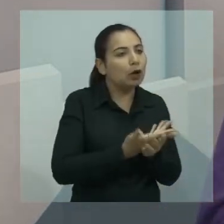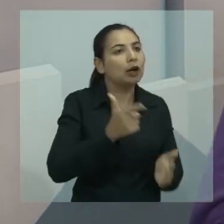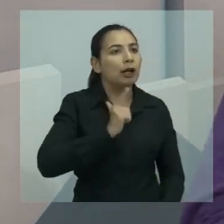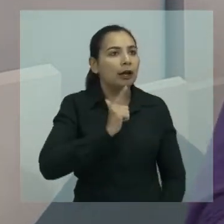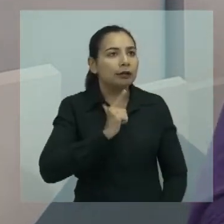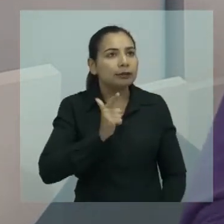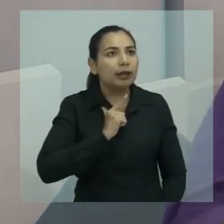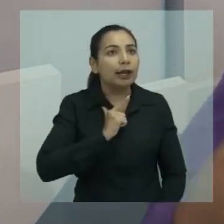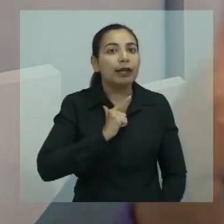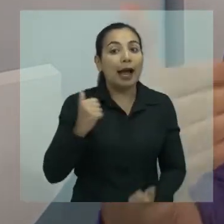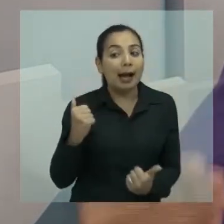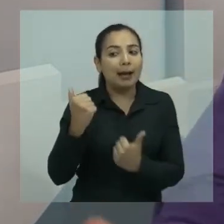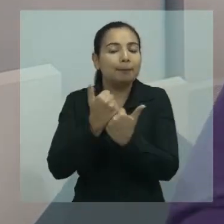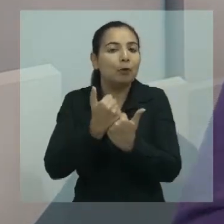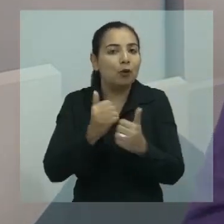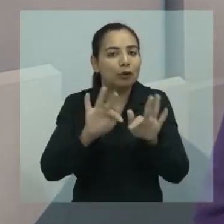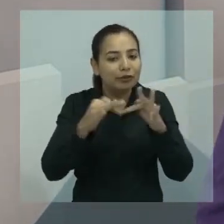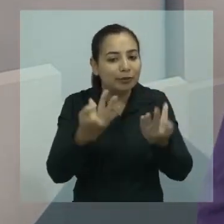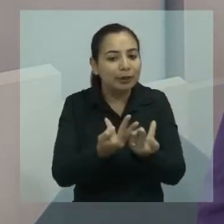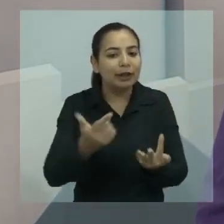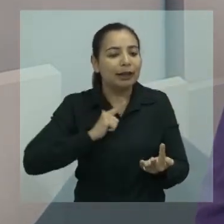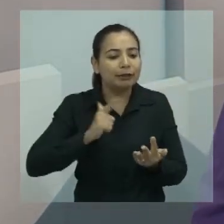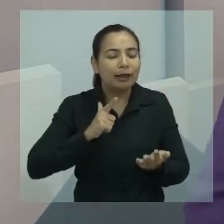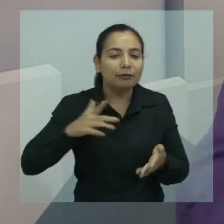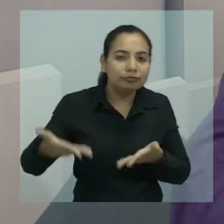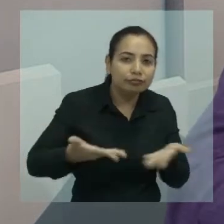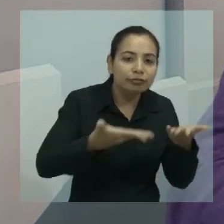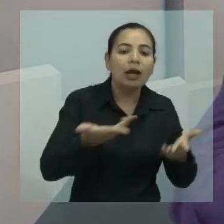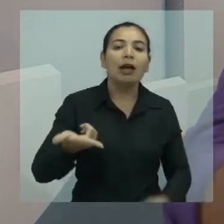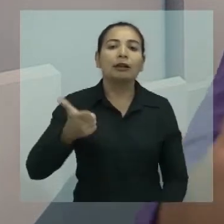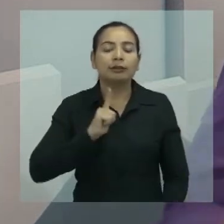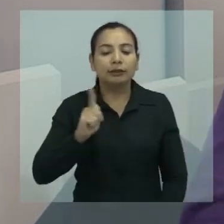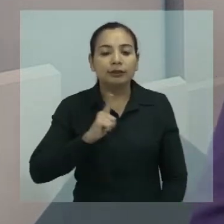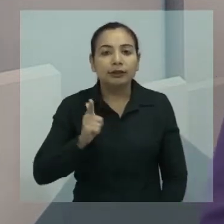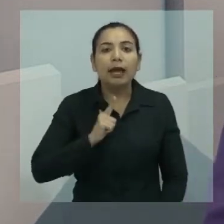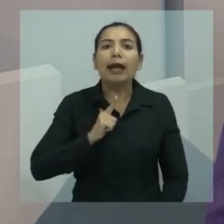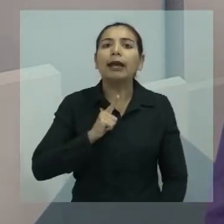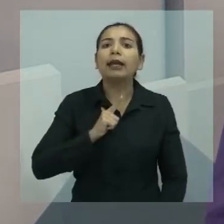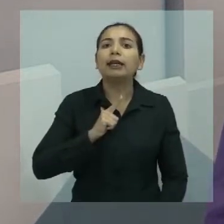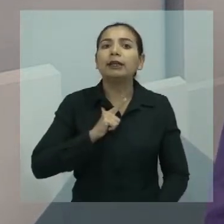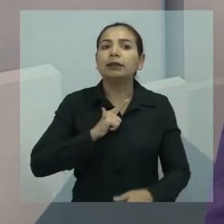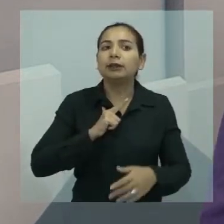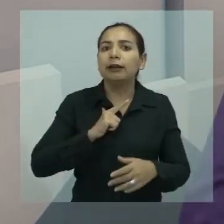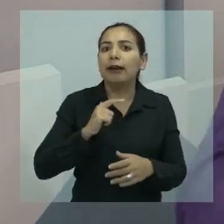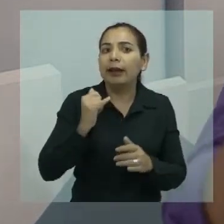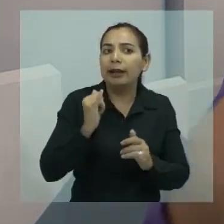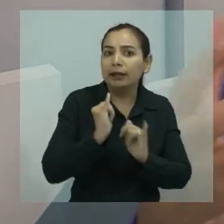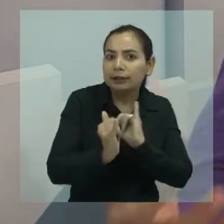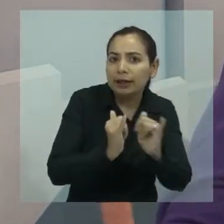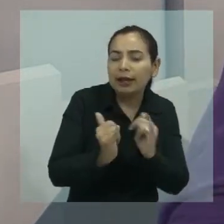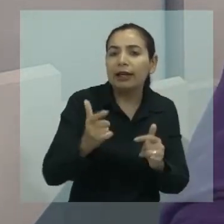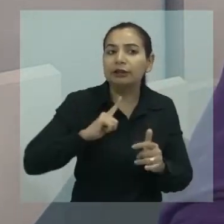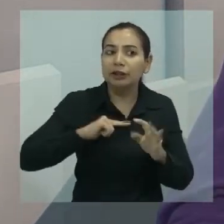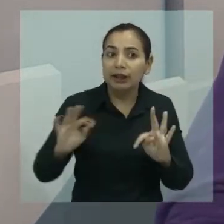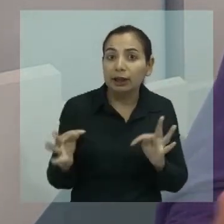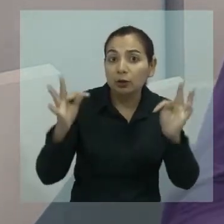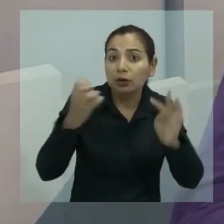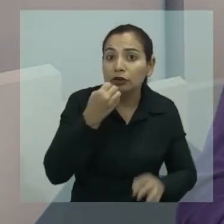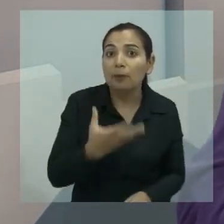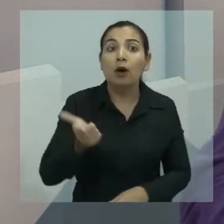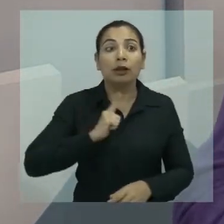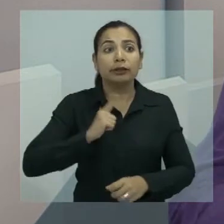exemplo, o processo educacional ele tem um melhor aproveitamento quando há toda uma retaguarda na família, internet de alta